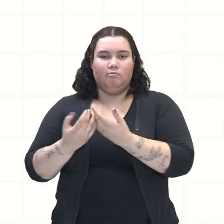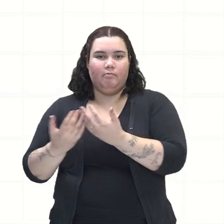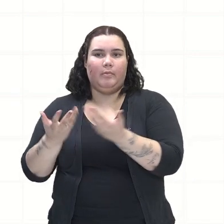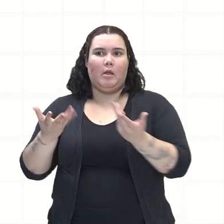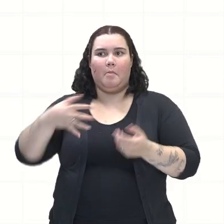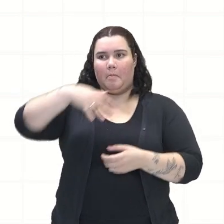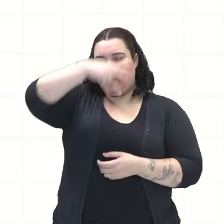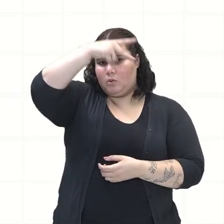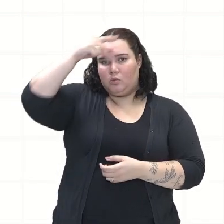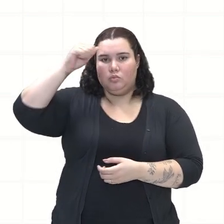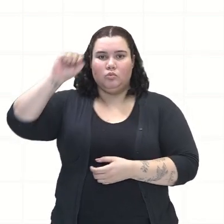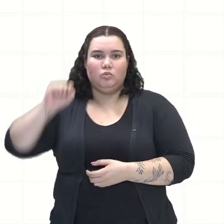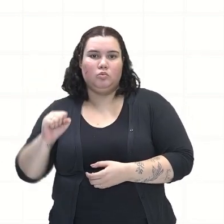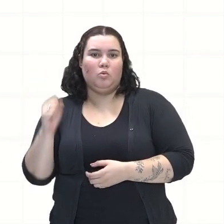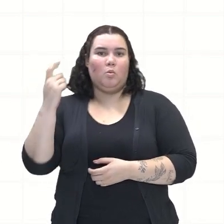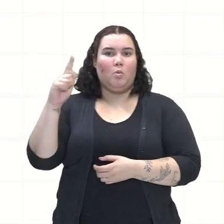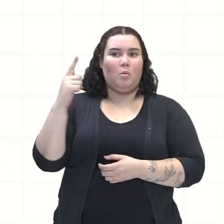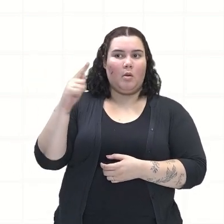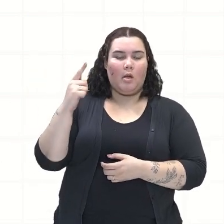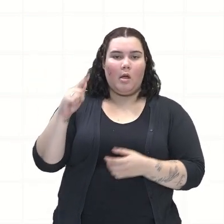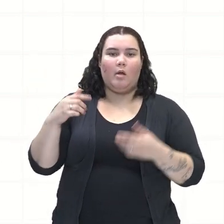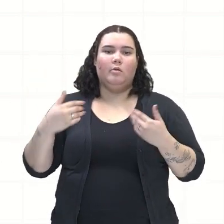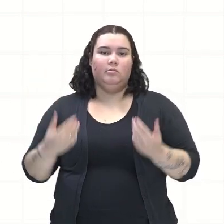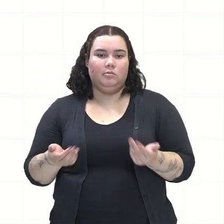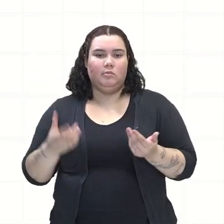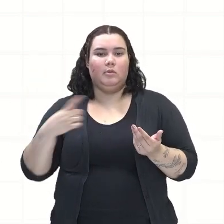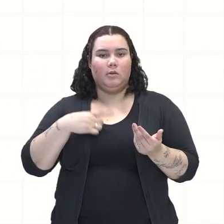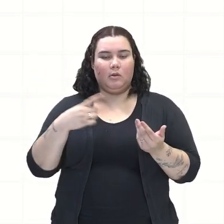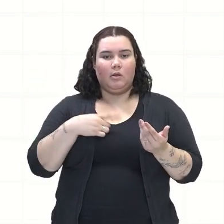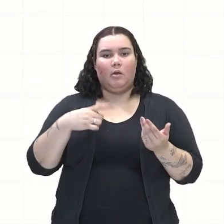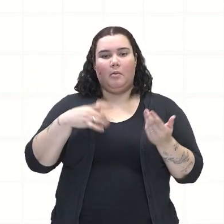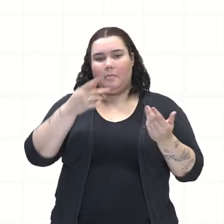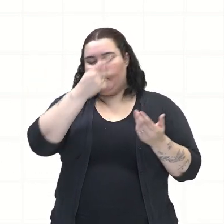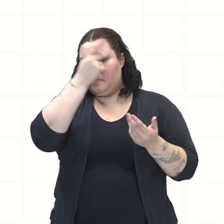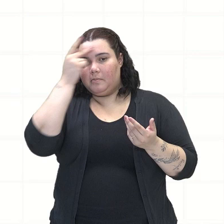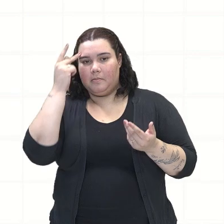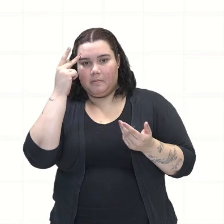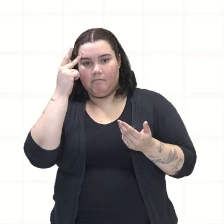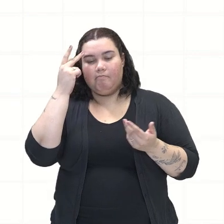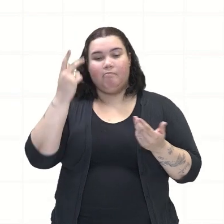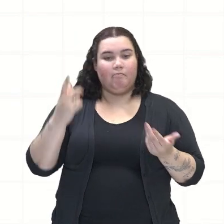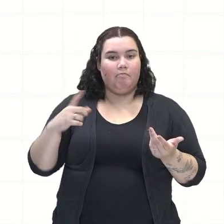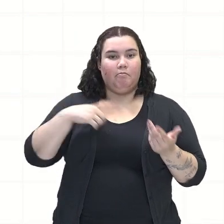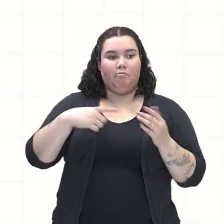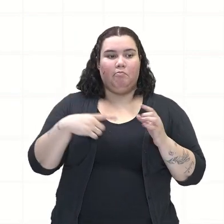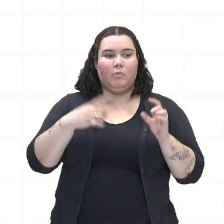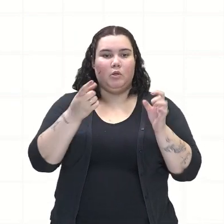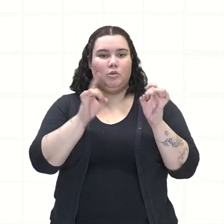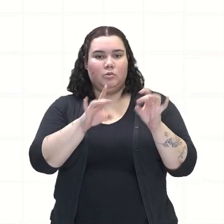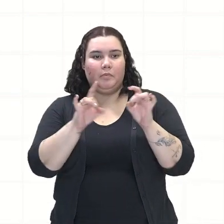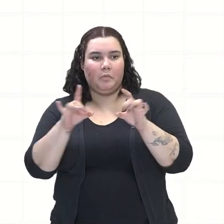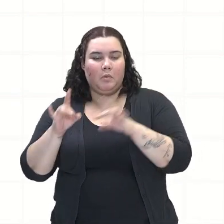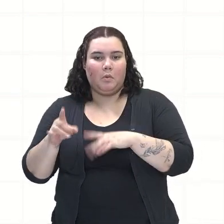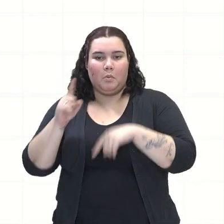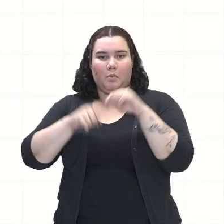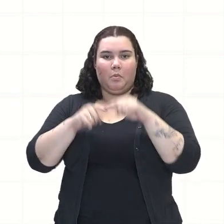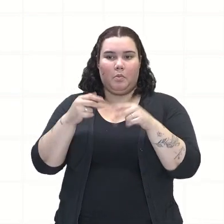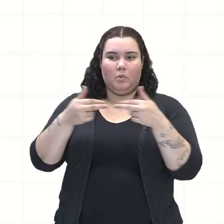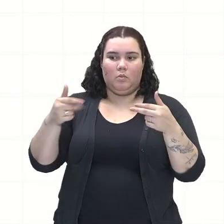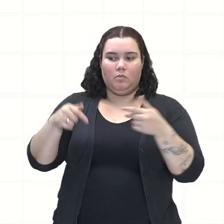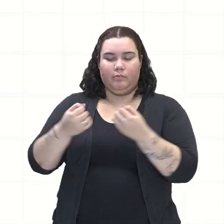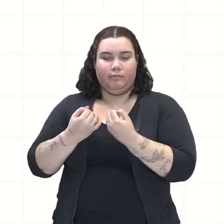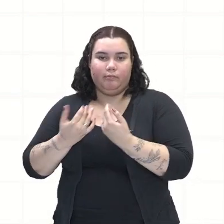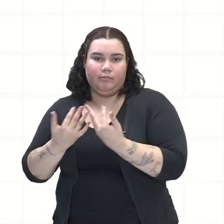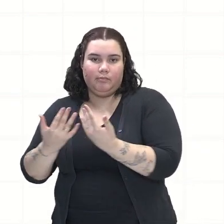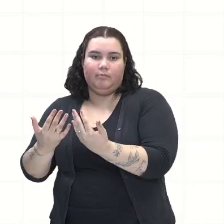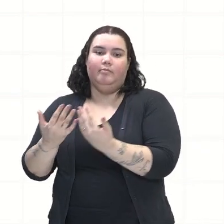do Sul, Goiás, né? Então tem muita gente ganhando dinheiro. Tem muita gente não, tem gente ganhando dinheiro, tem gente ganhando muito